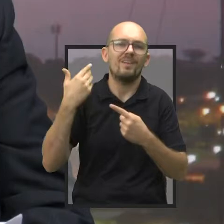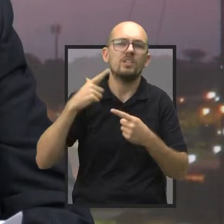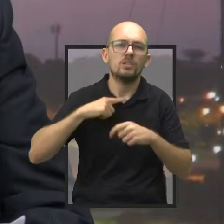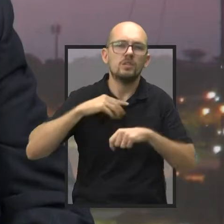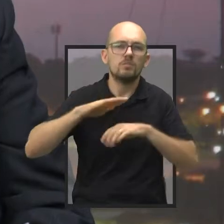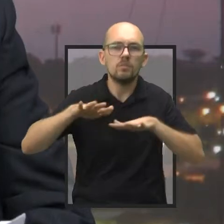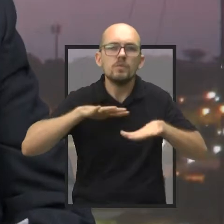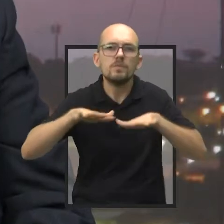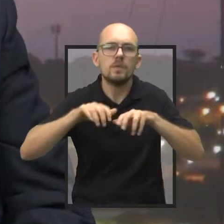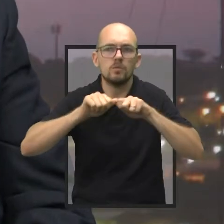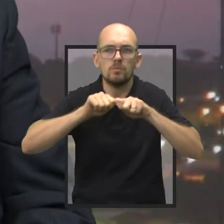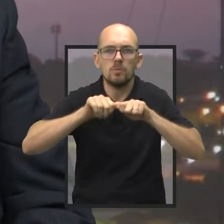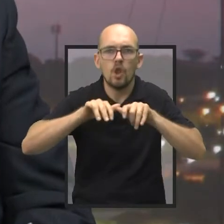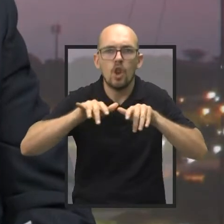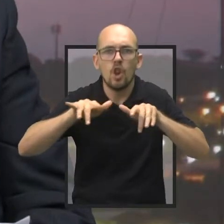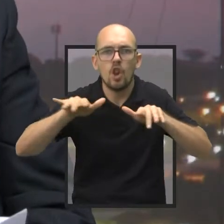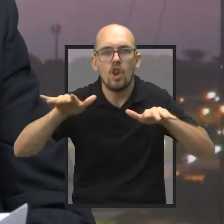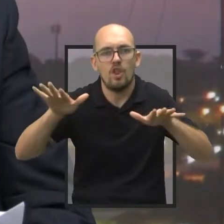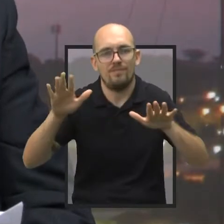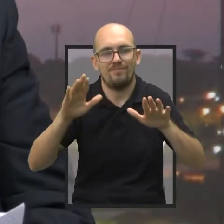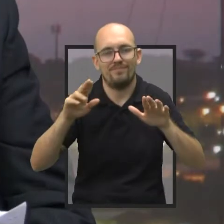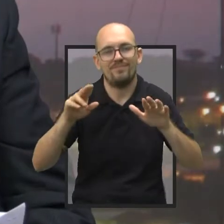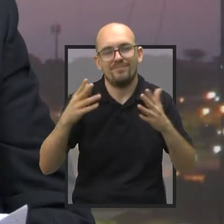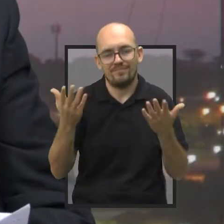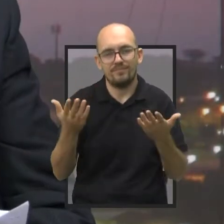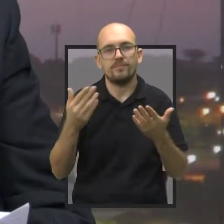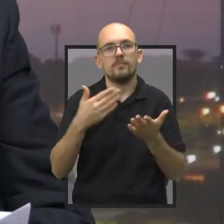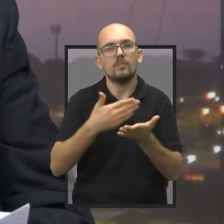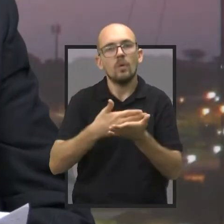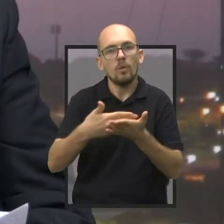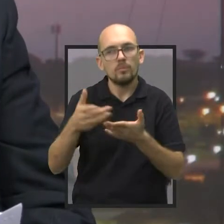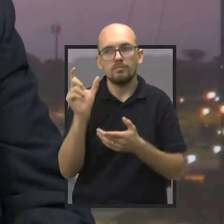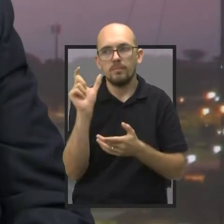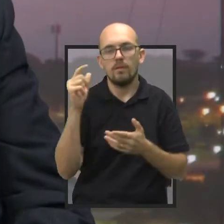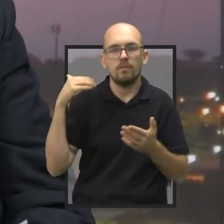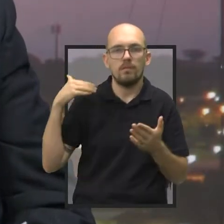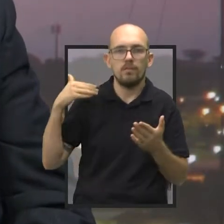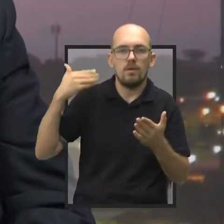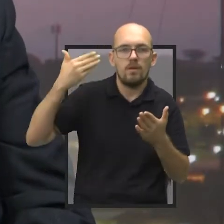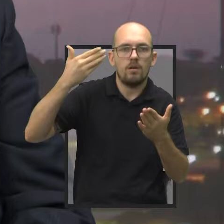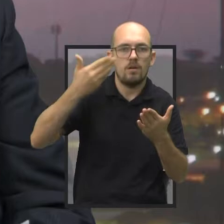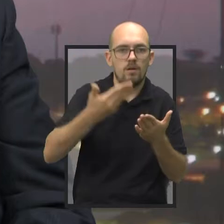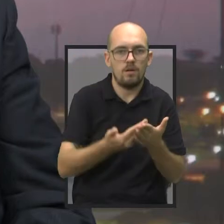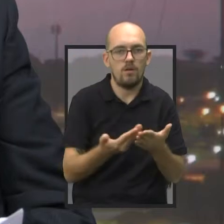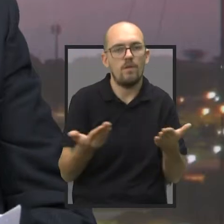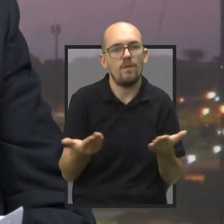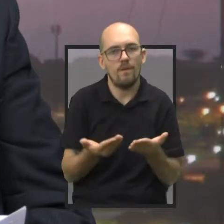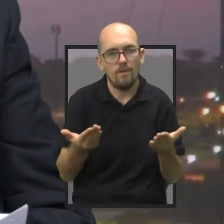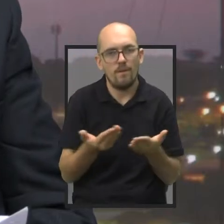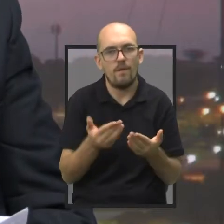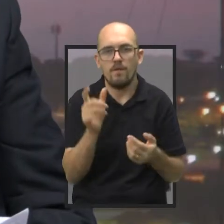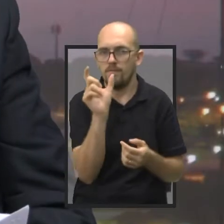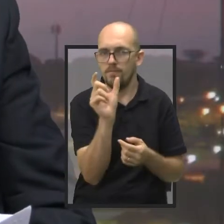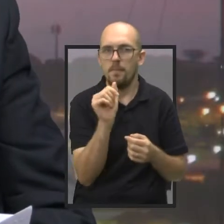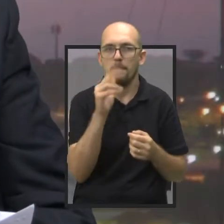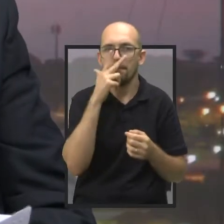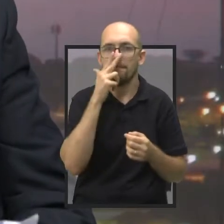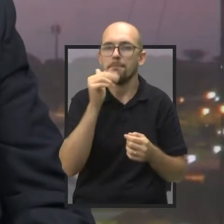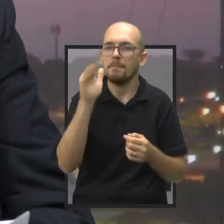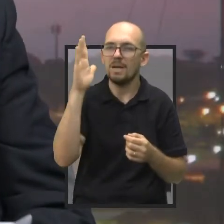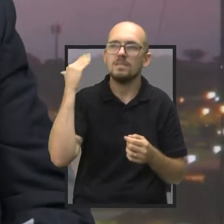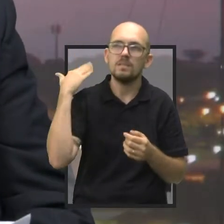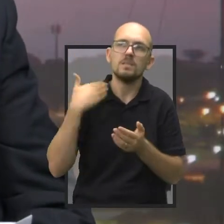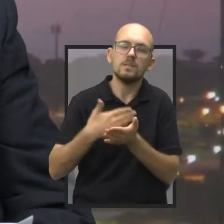escola mercantilista. E desde então ela é utilizada mais no seu